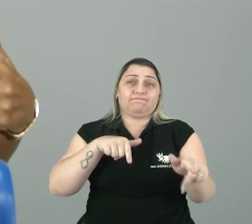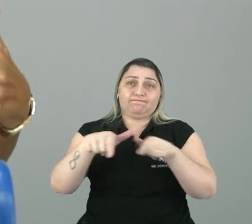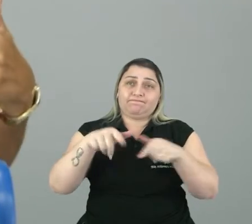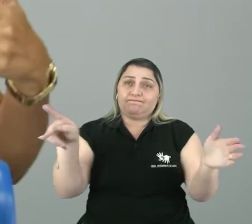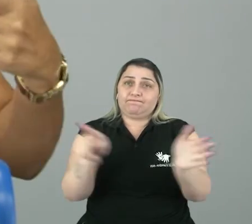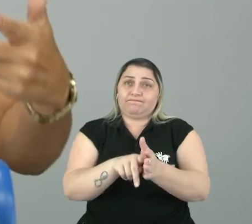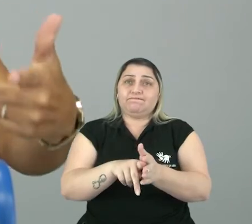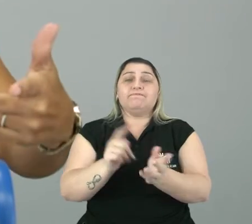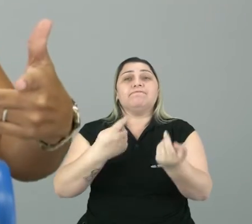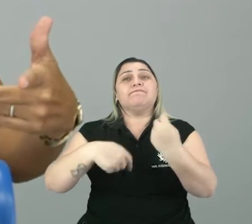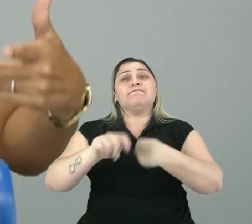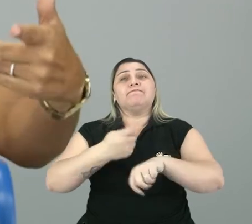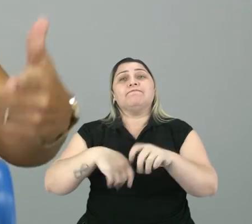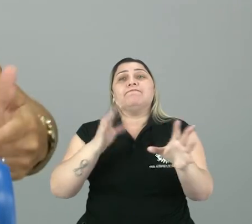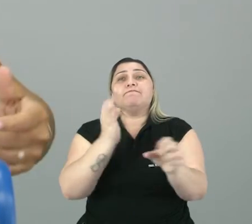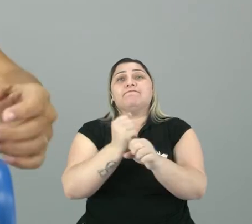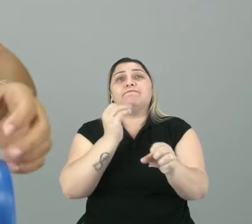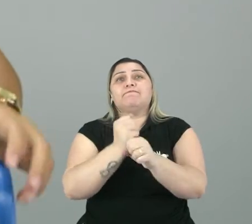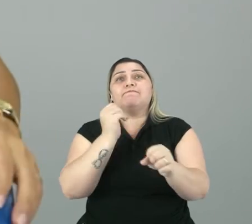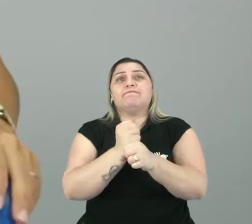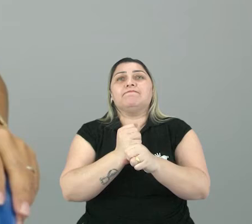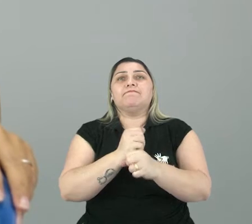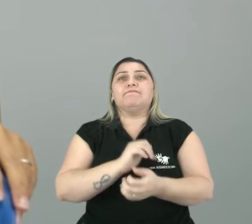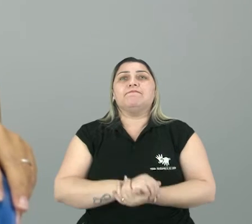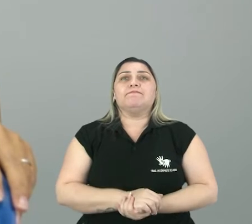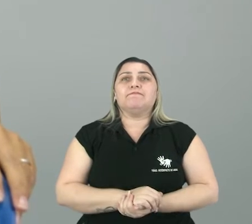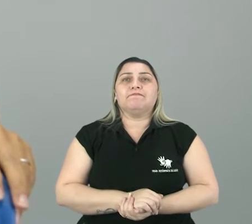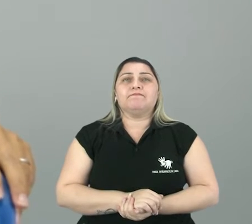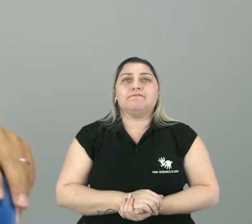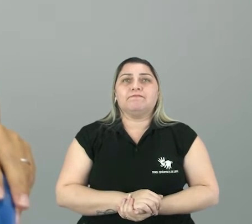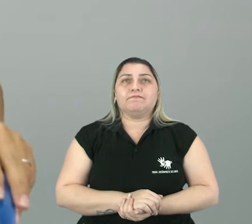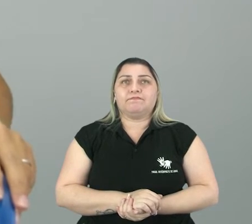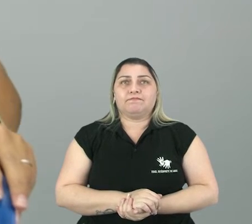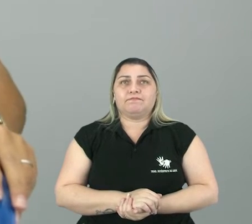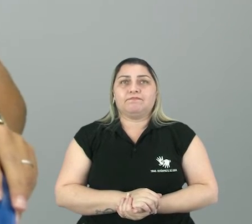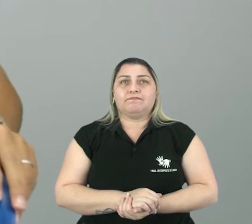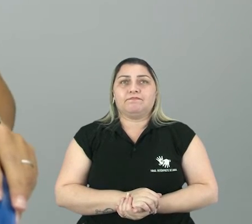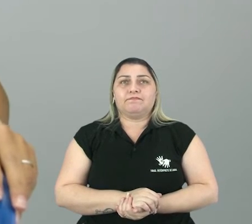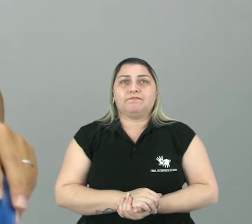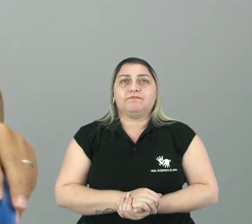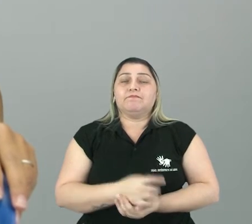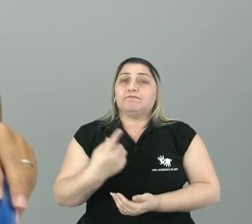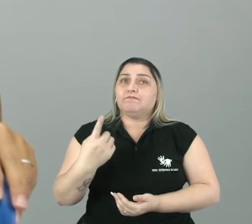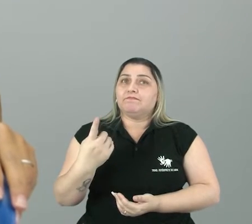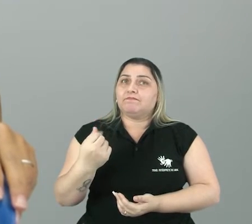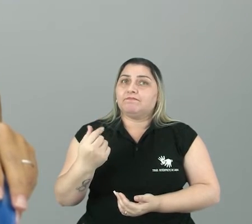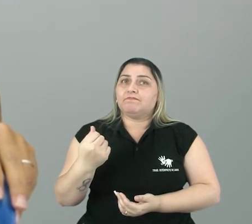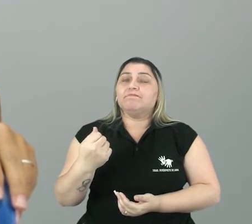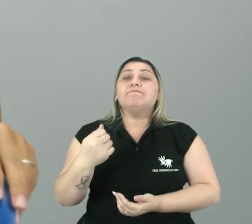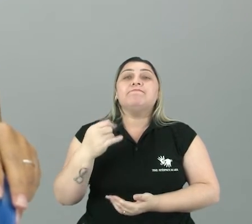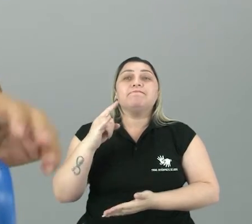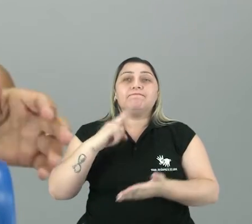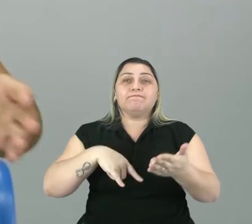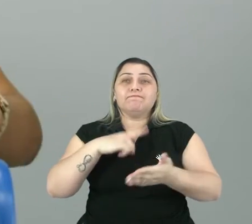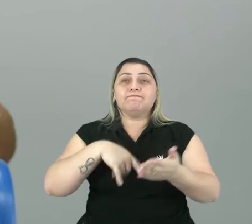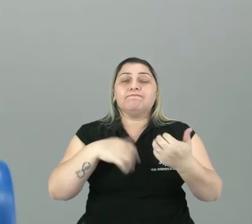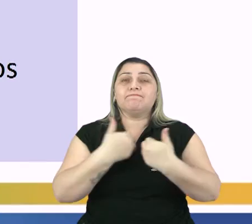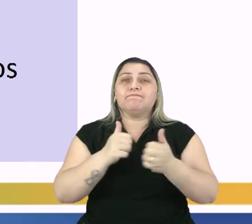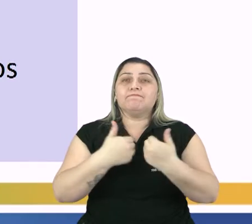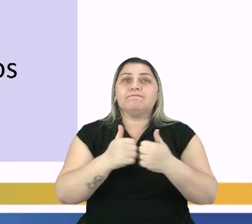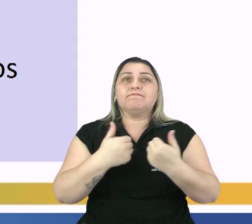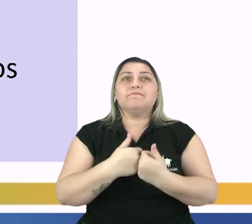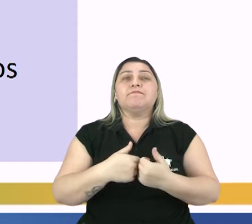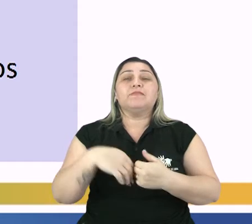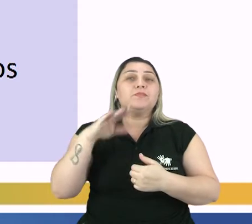tendo que dar atenção à rua, ao seu trabalho, ele também tem que passar troco. Ele também tem que receber o dinheiro da passagem. Né?